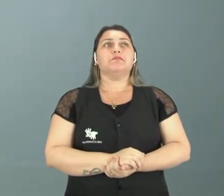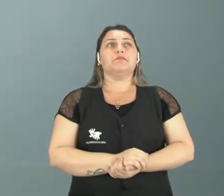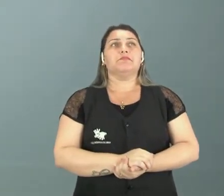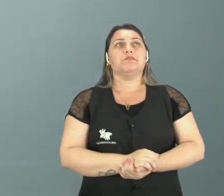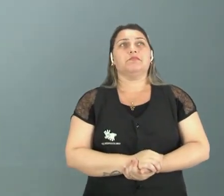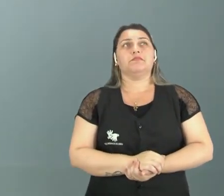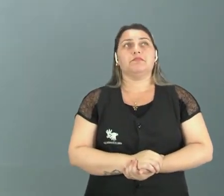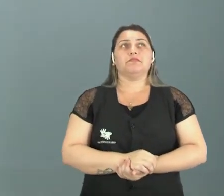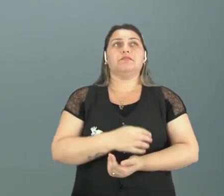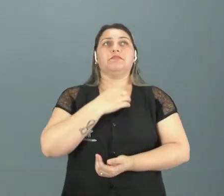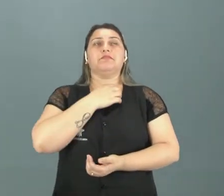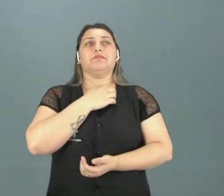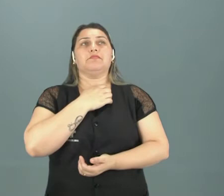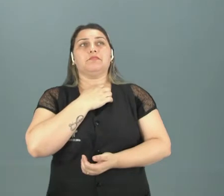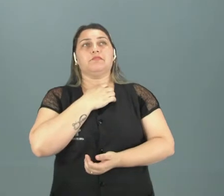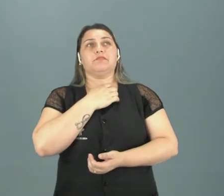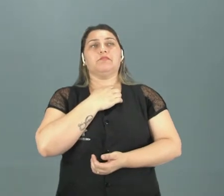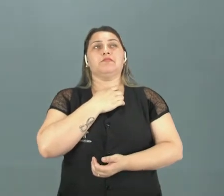aqui comigo, vamos lá.